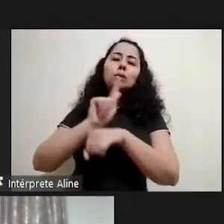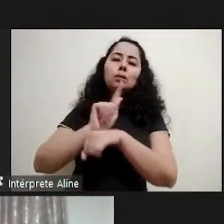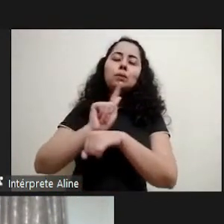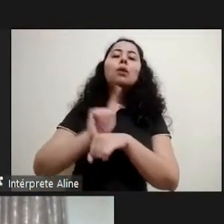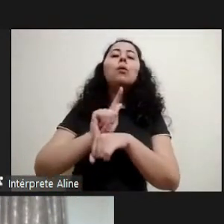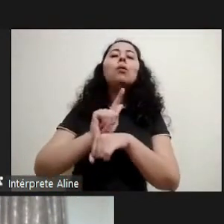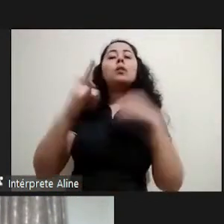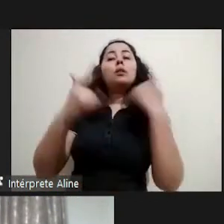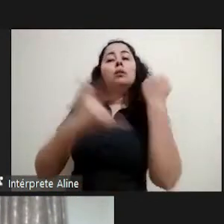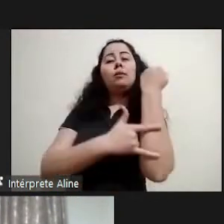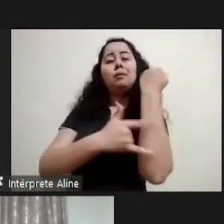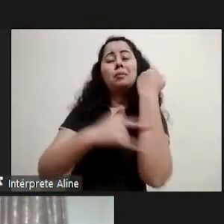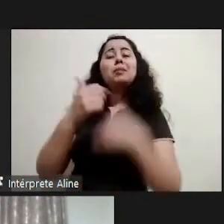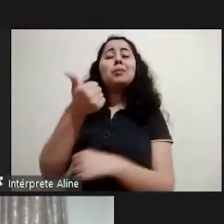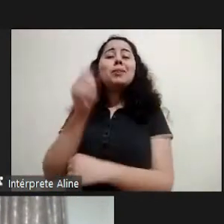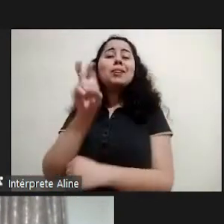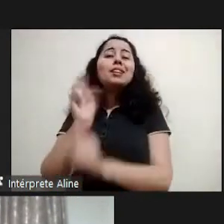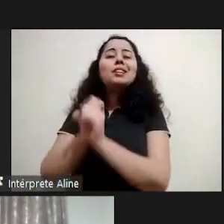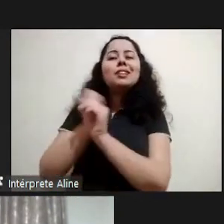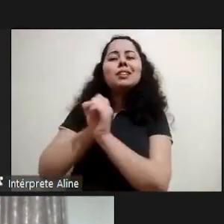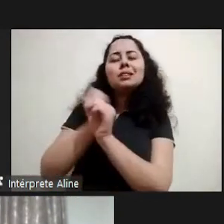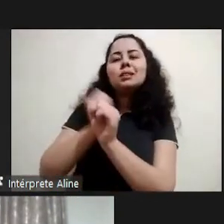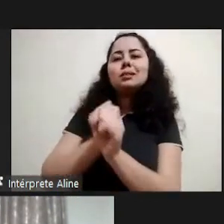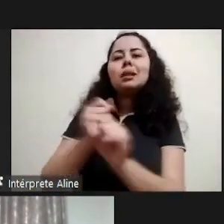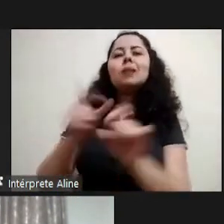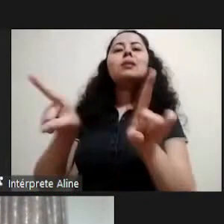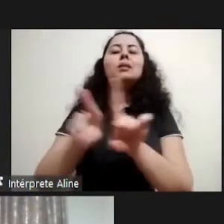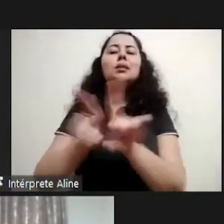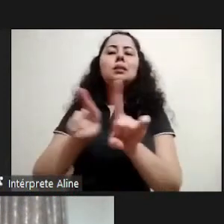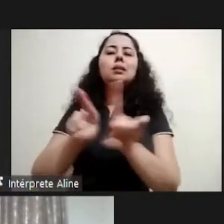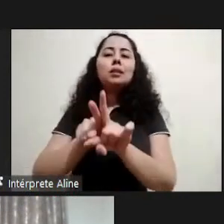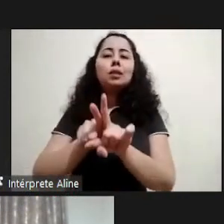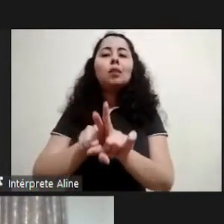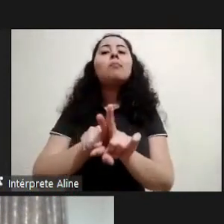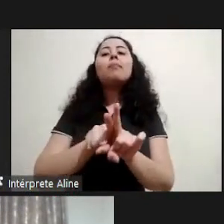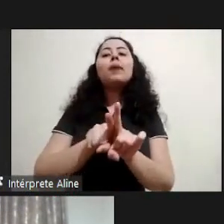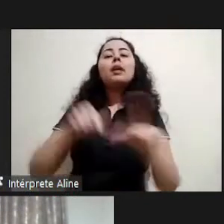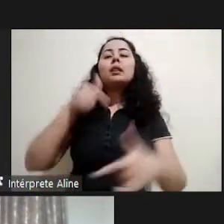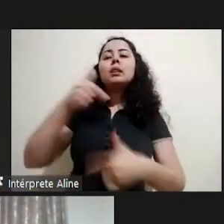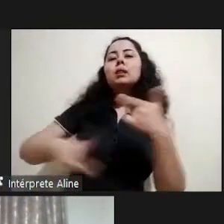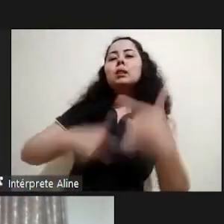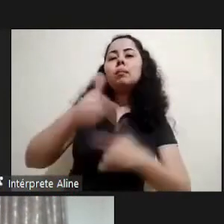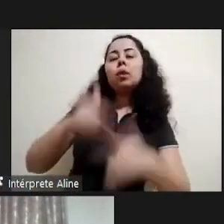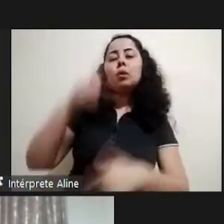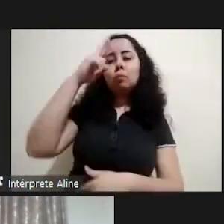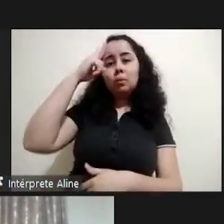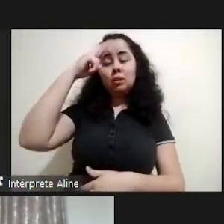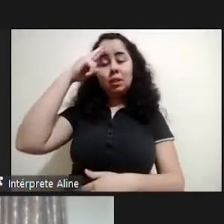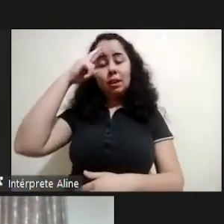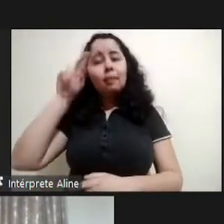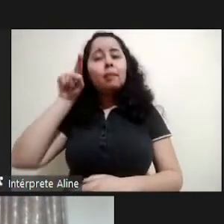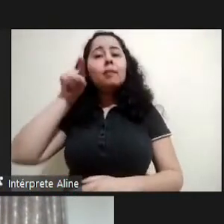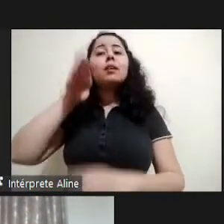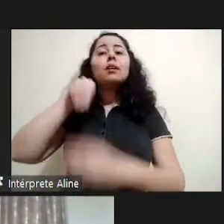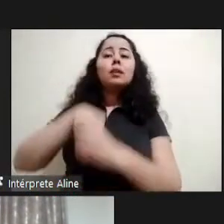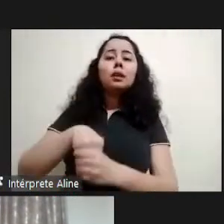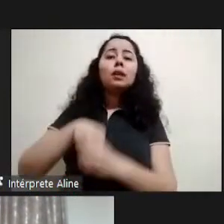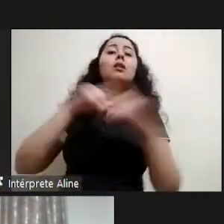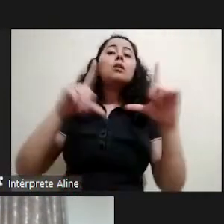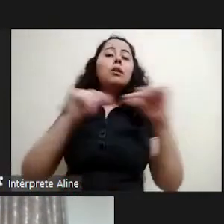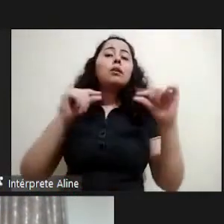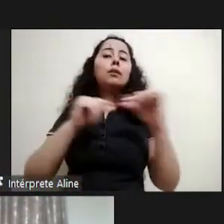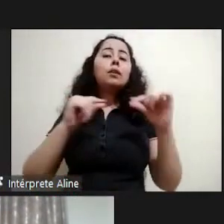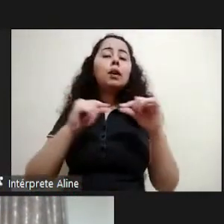anos. Ocupou o cargo de chefe de departamento de Ciências Contábeis da UFJF-GV de 2012